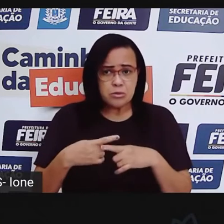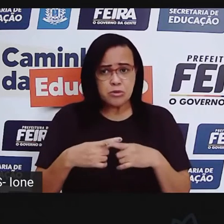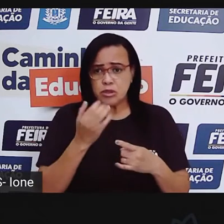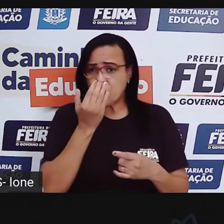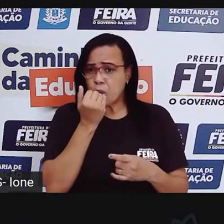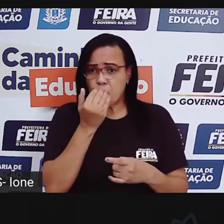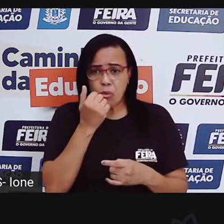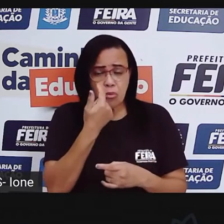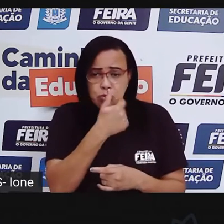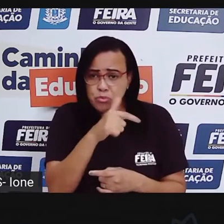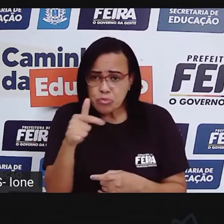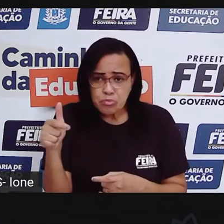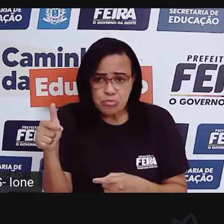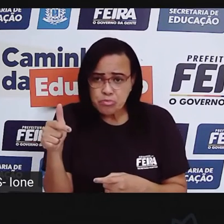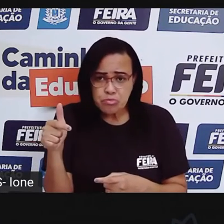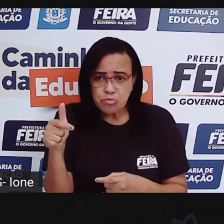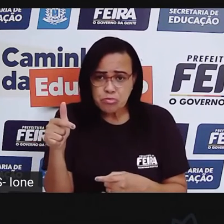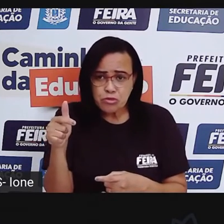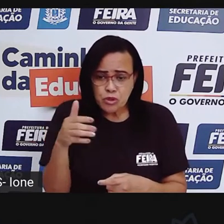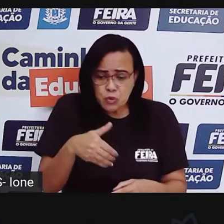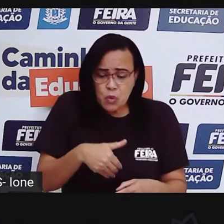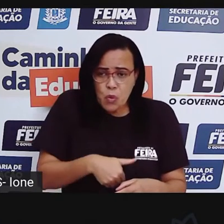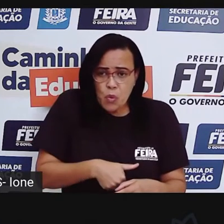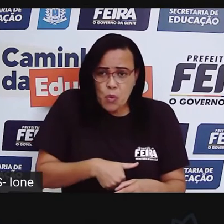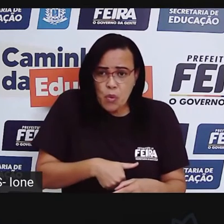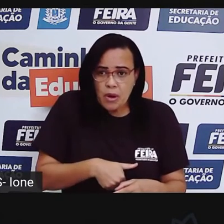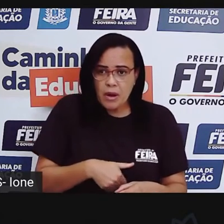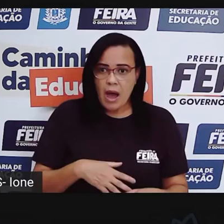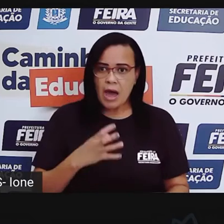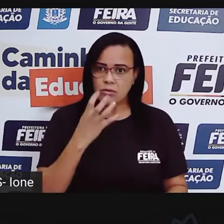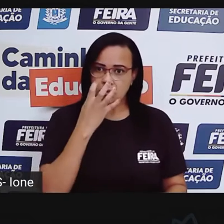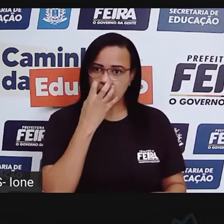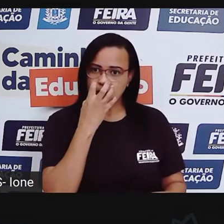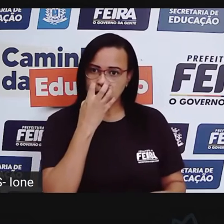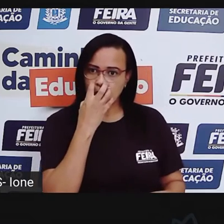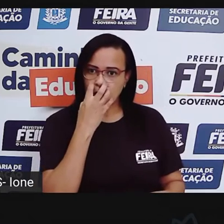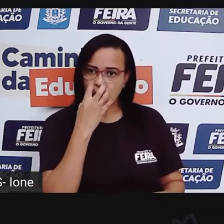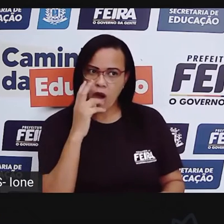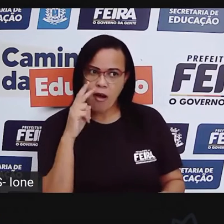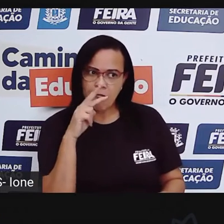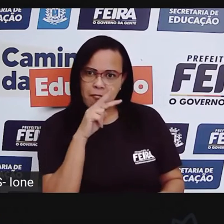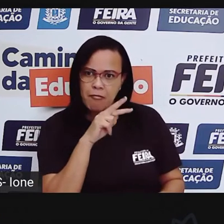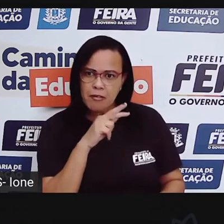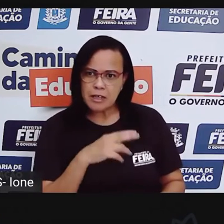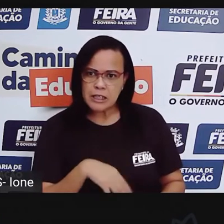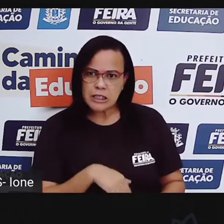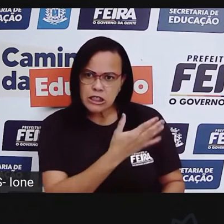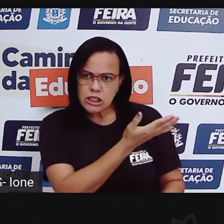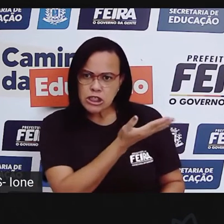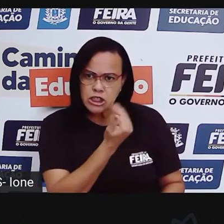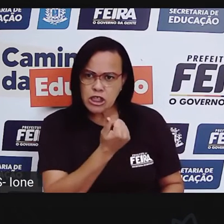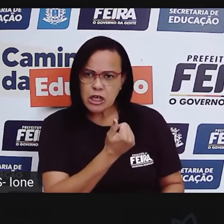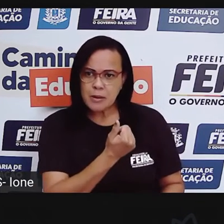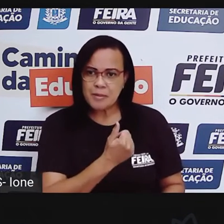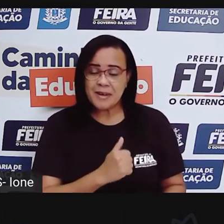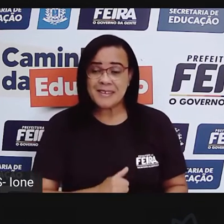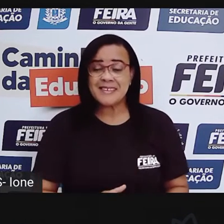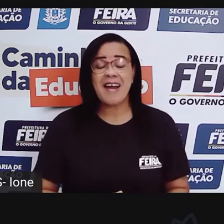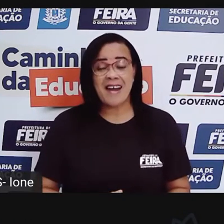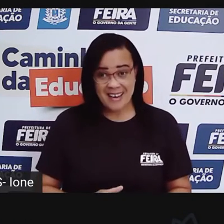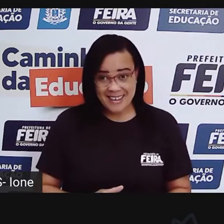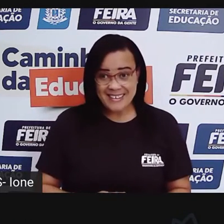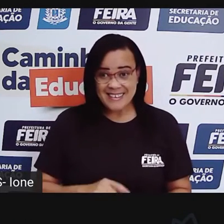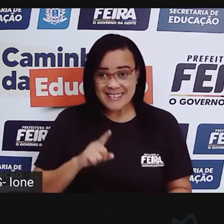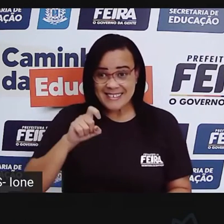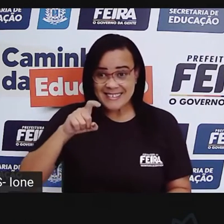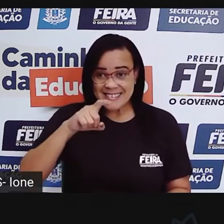né, numa ação de empatia, ele chama a garça, né, e dá as minhocas para